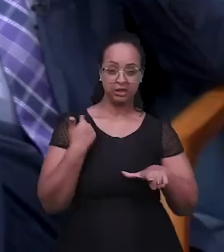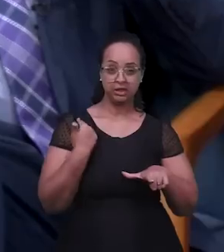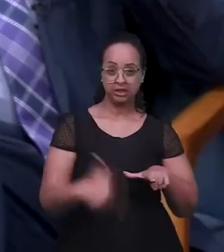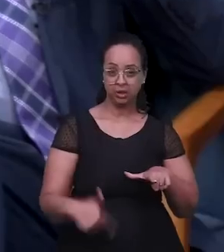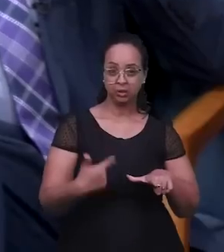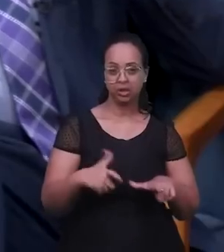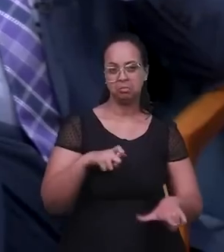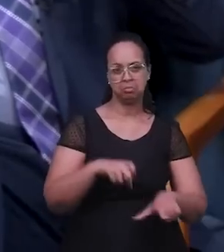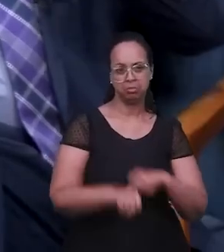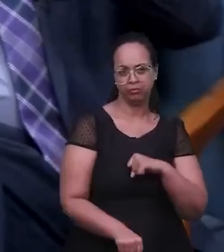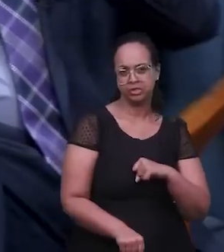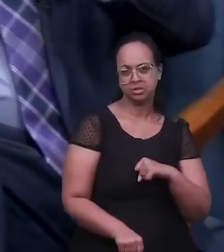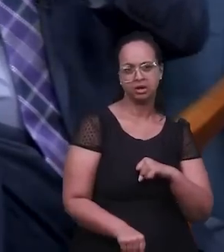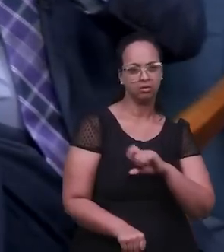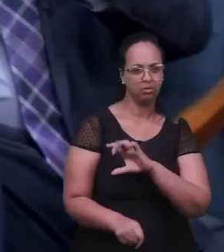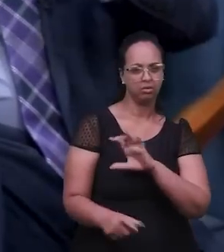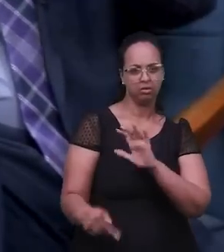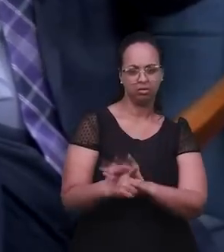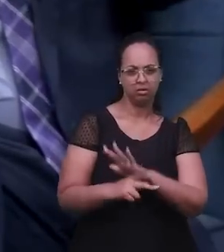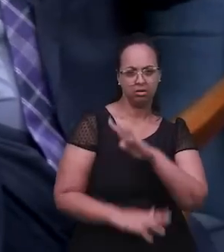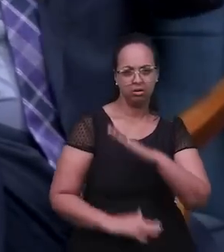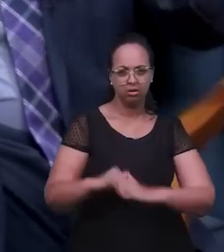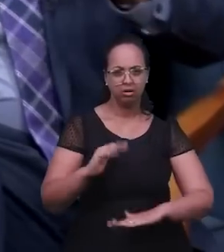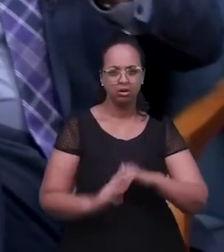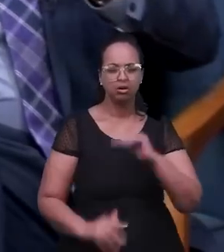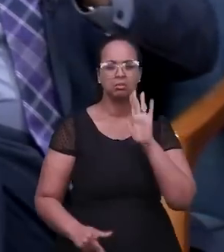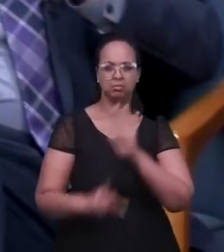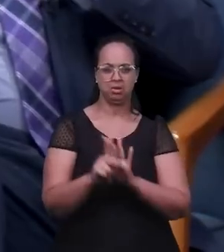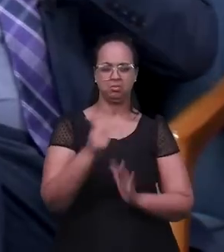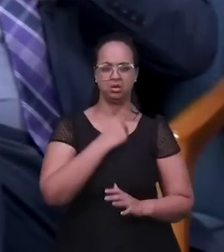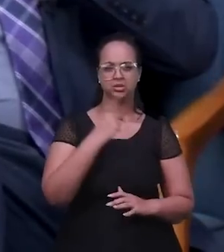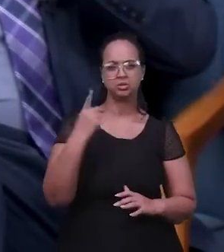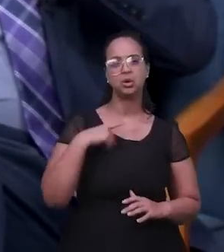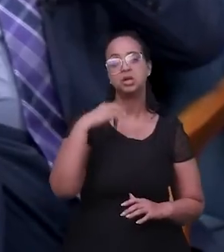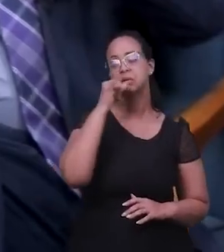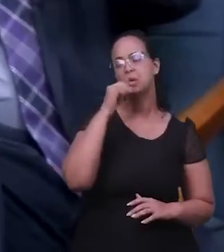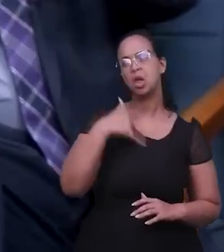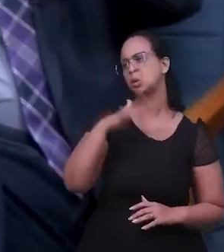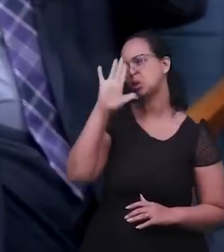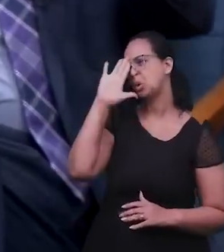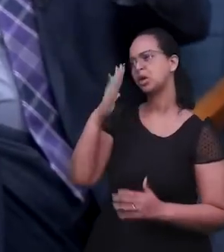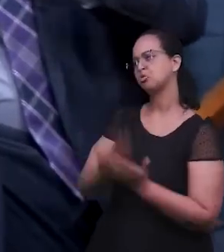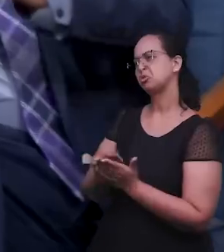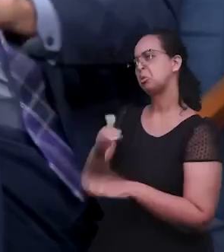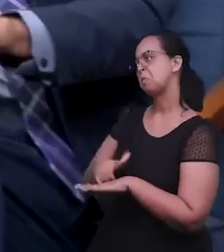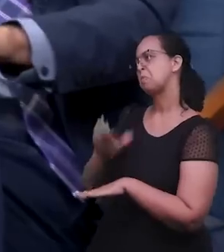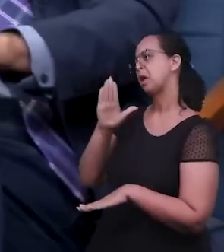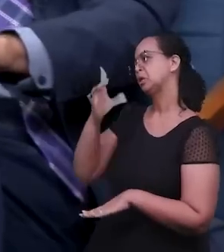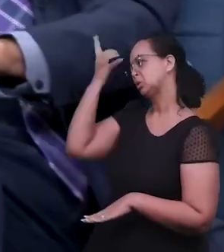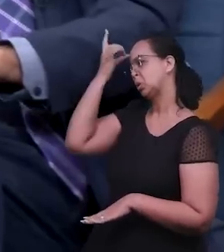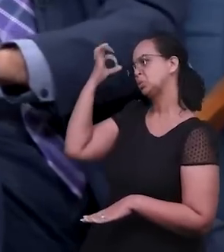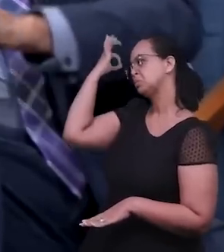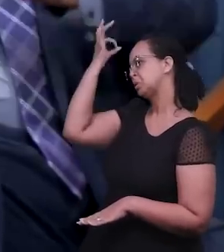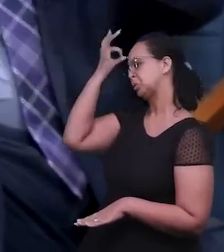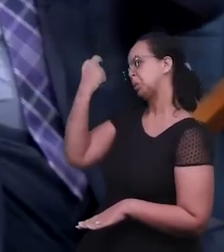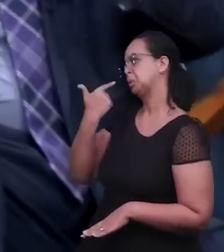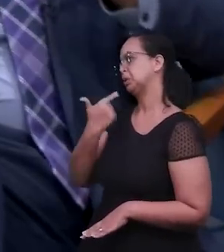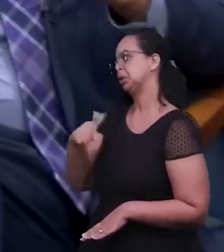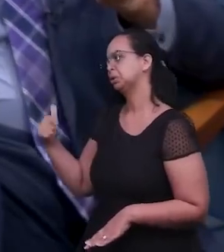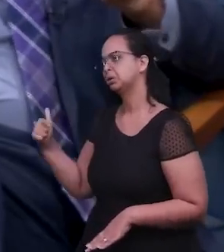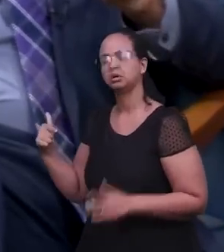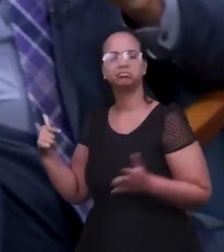profissão. Então, eu não aceito mais isso. Eu não creio mais em dom espiritual. Eu não